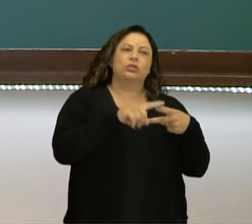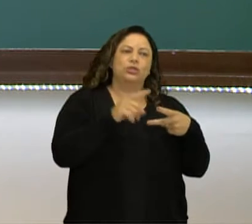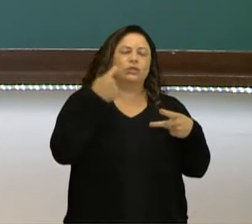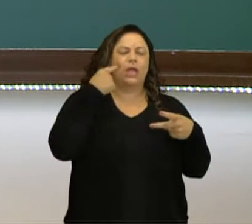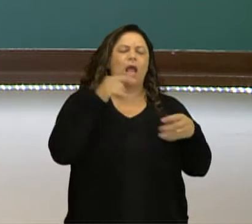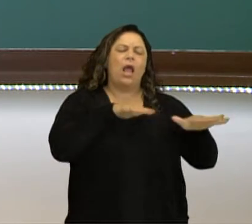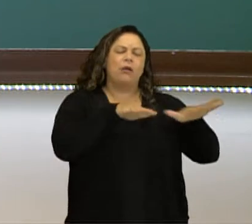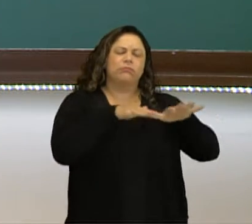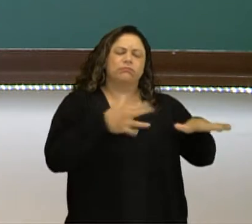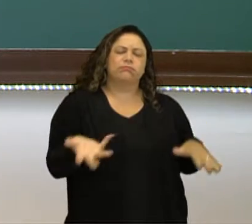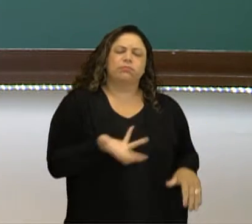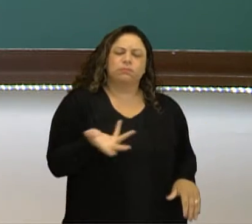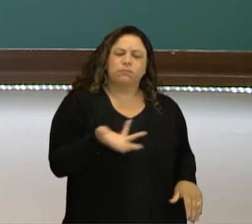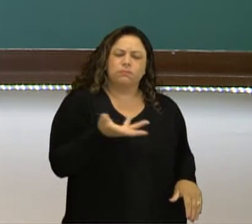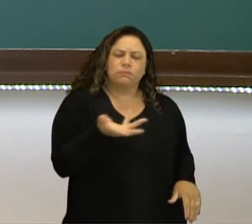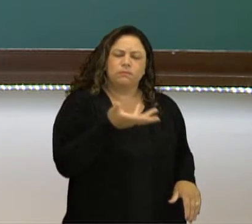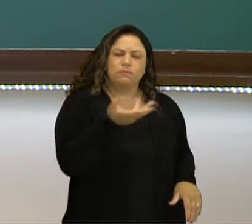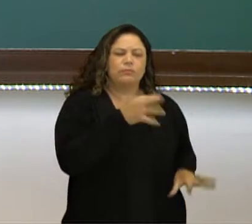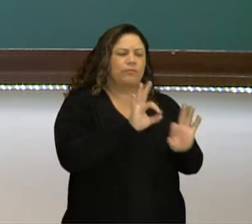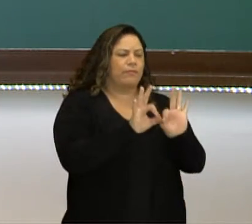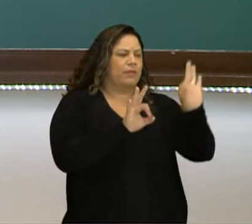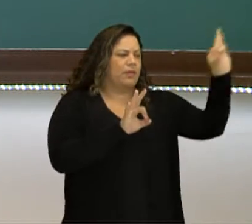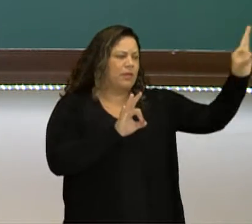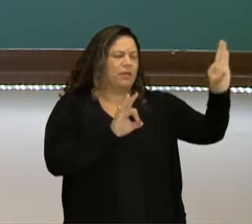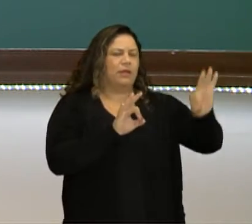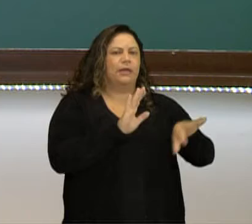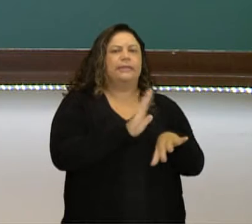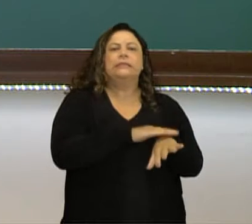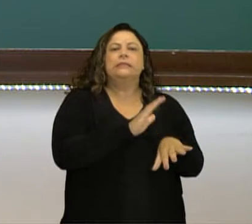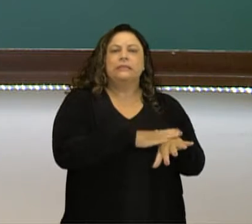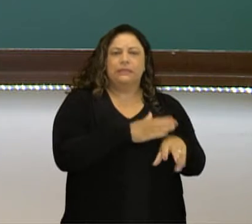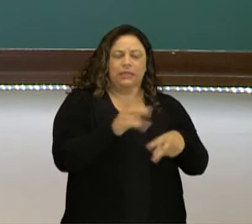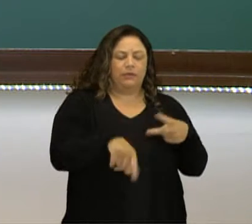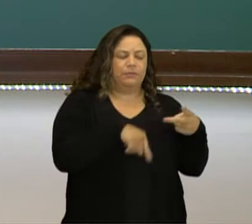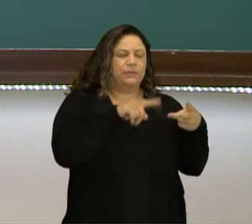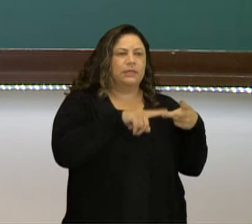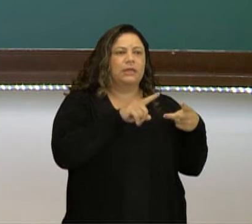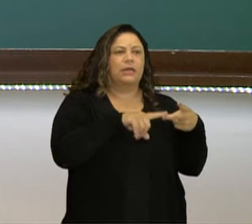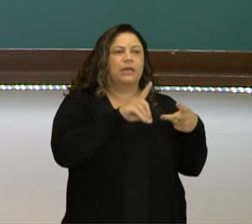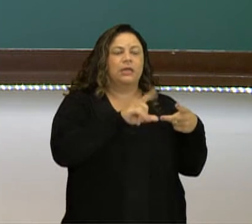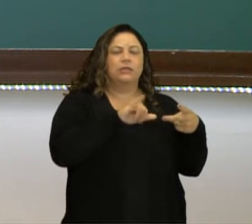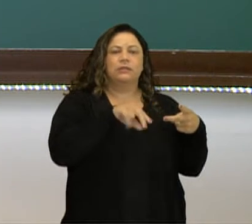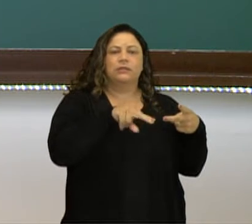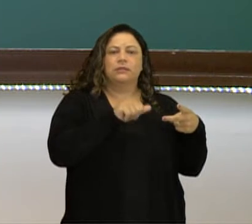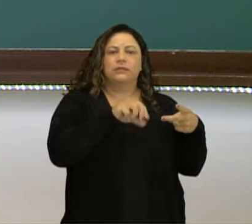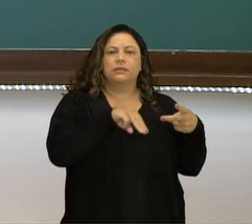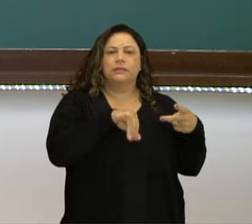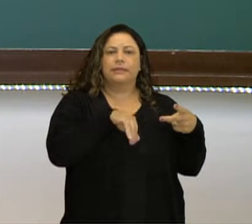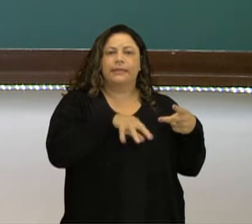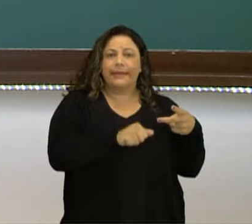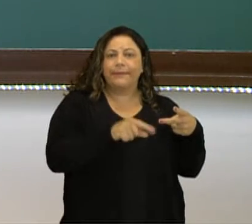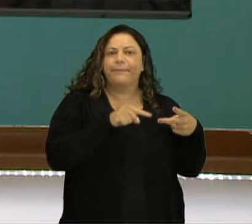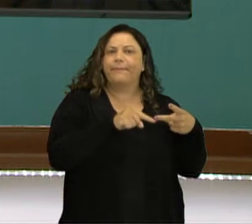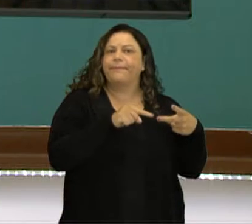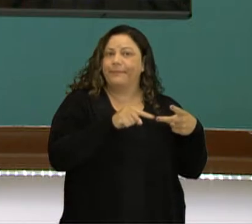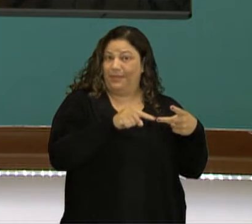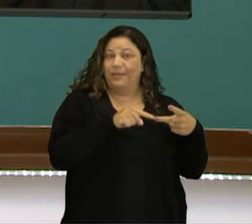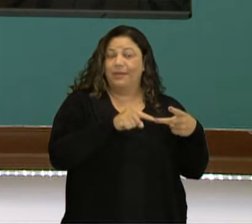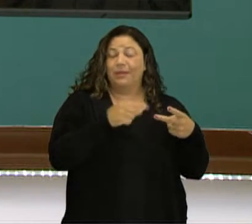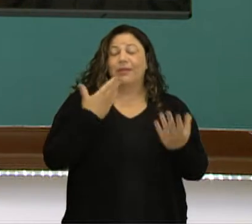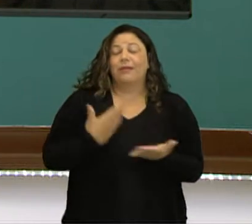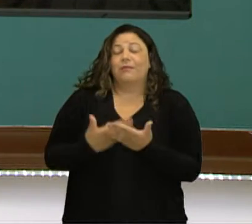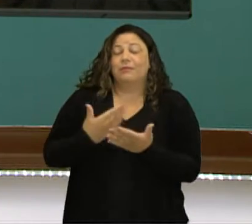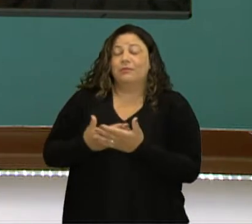velocidade, aceleração, distância, tempo. Enquanto que na dinâmica nós vamos estudar as causas e